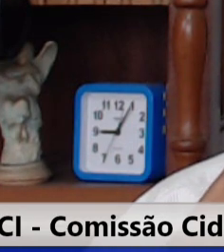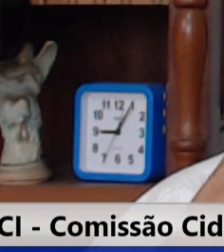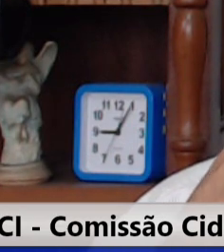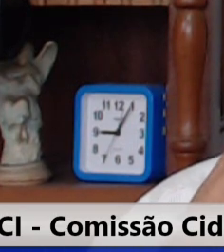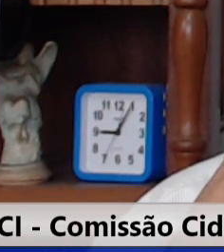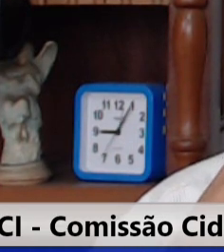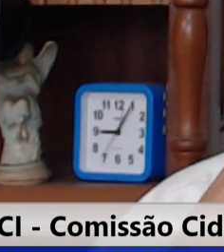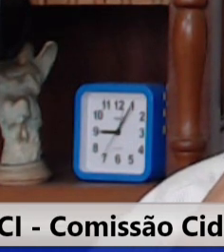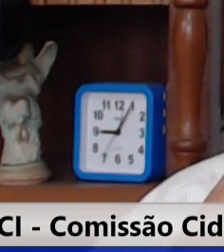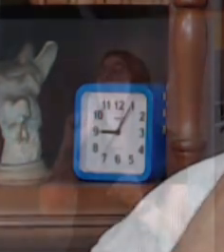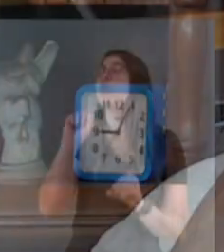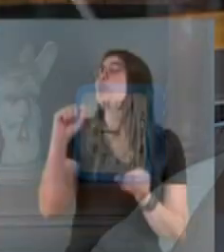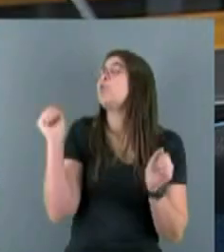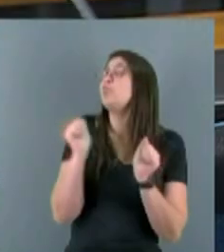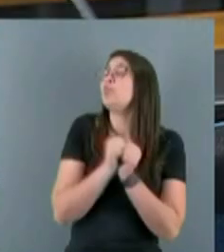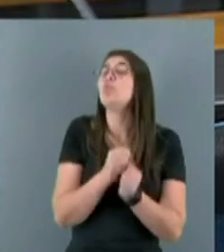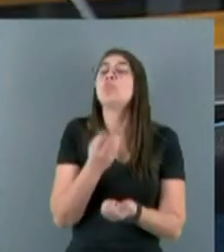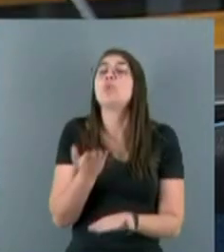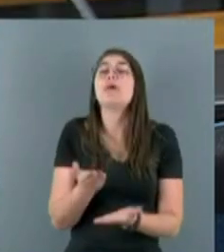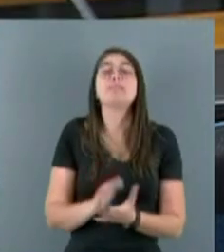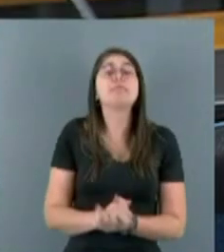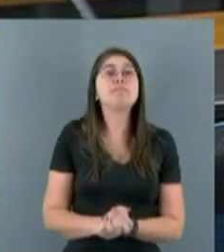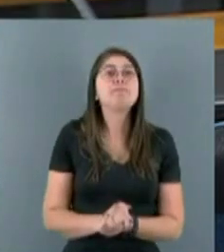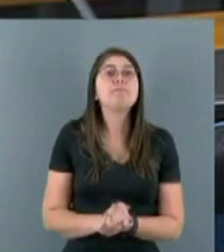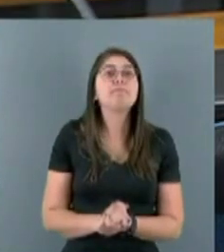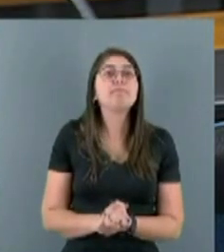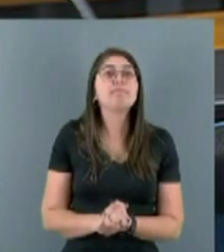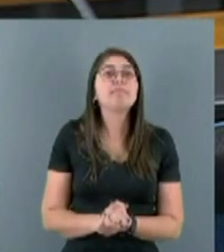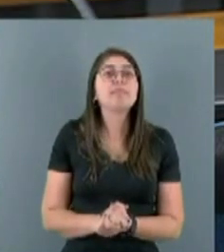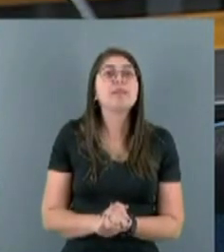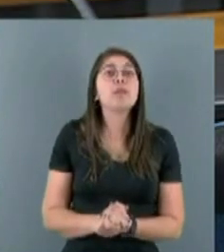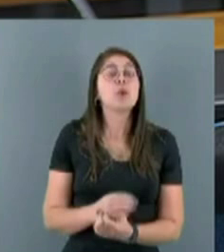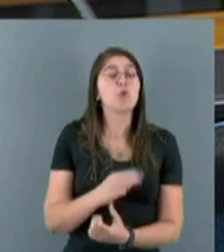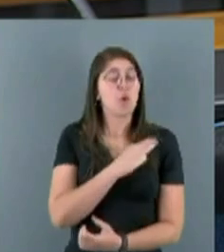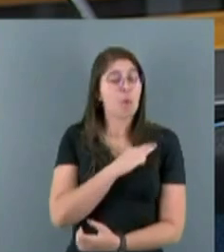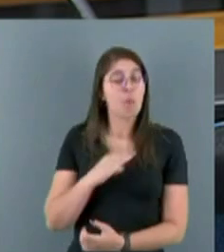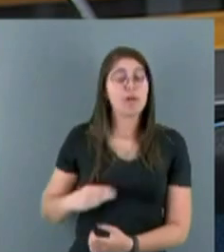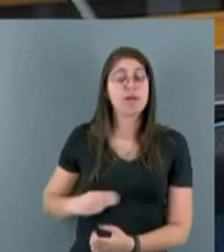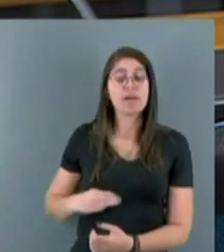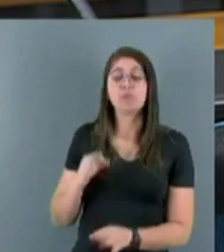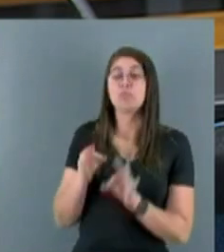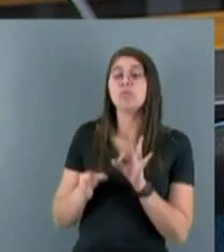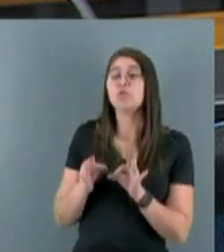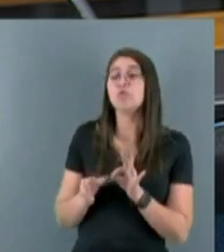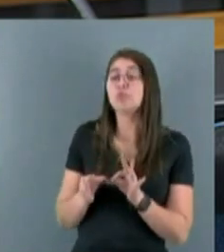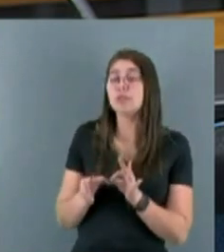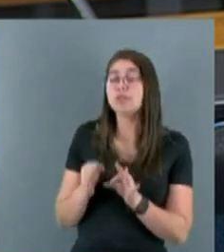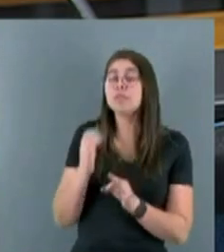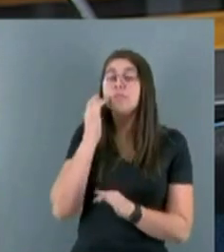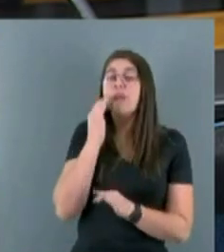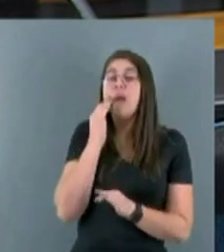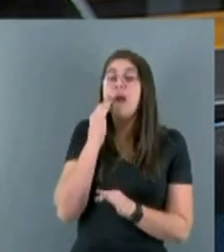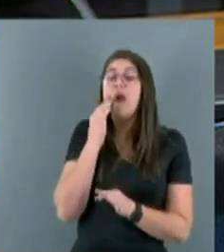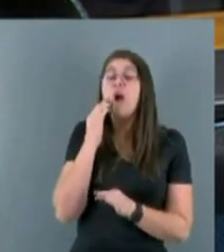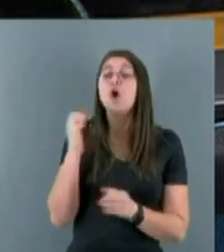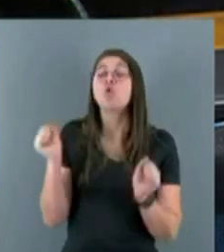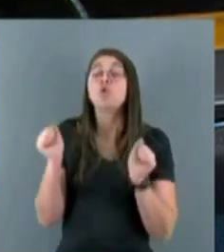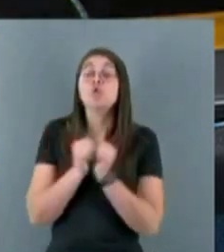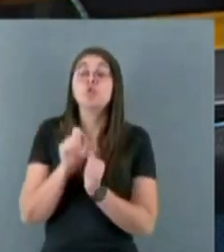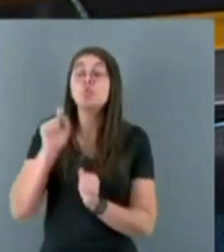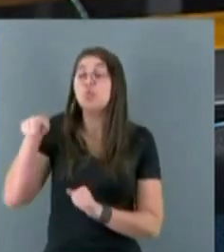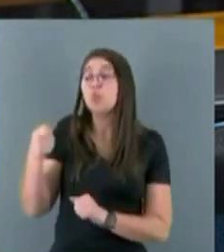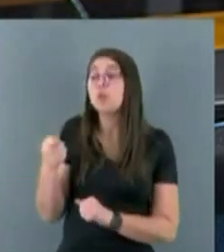Deputado André Fernandes quem o ministro da Justiça mas de Camarote assistindo